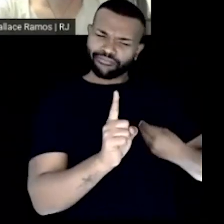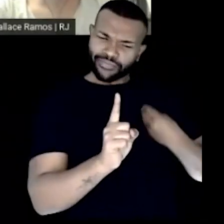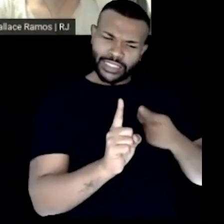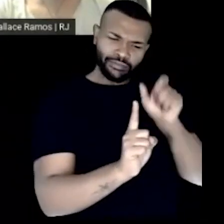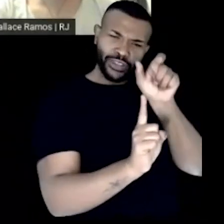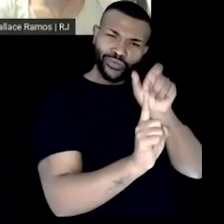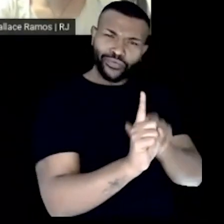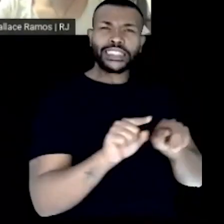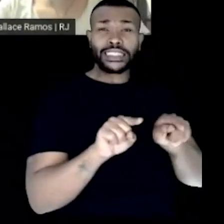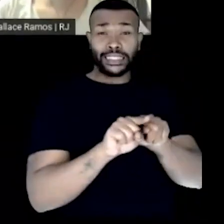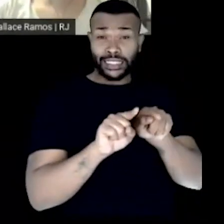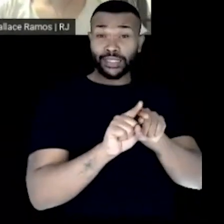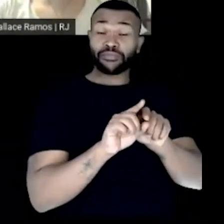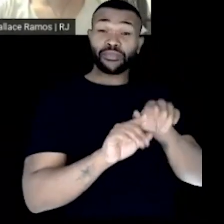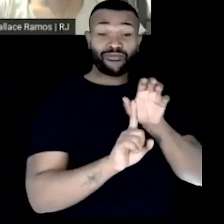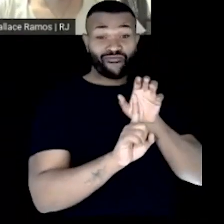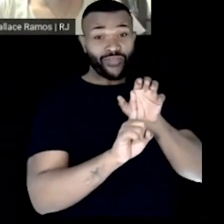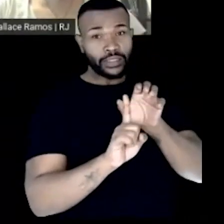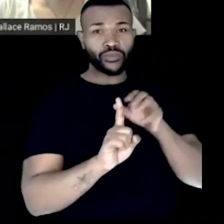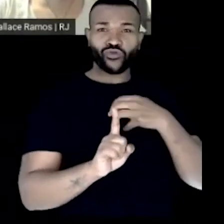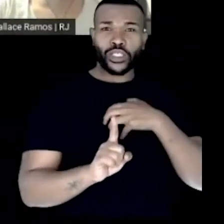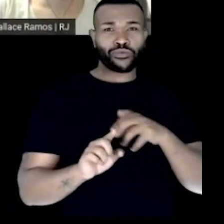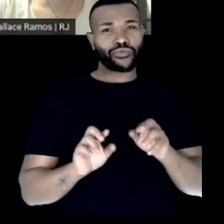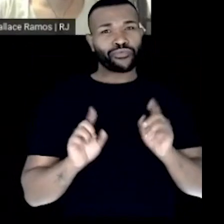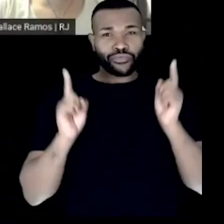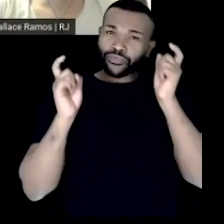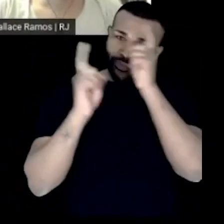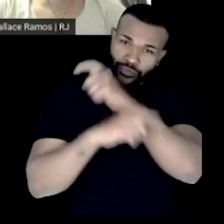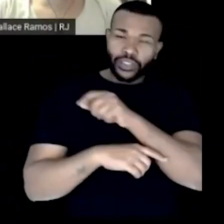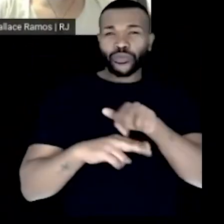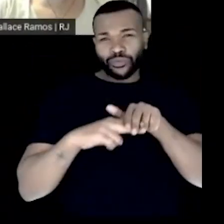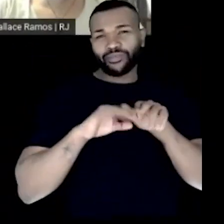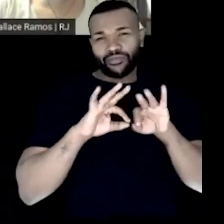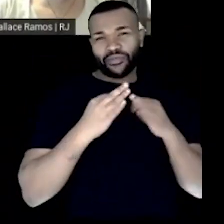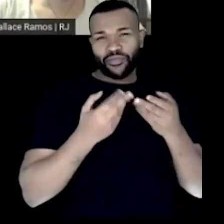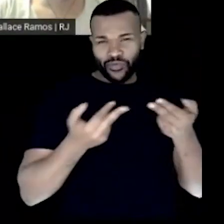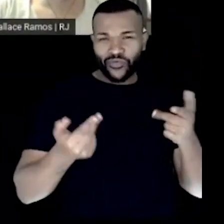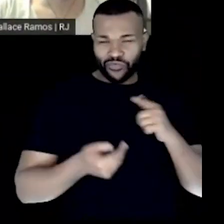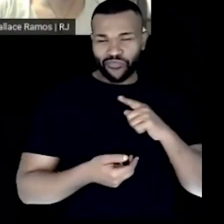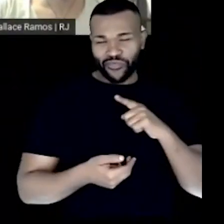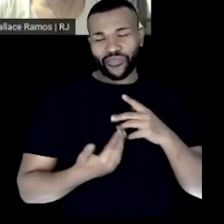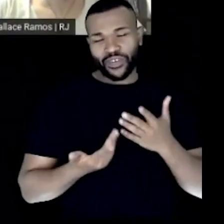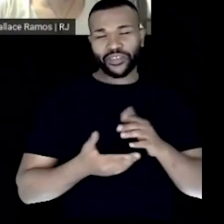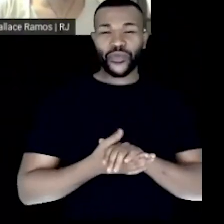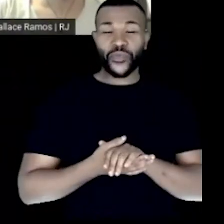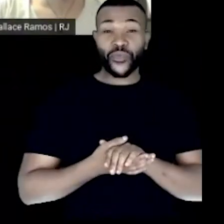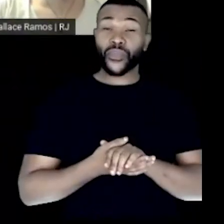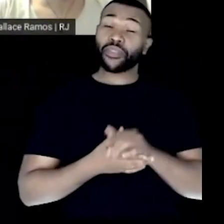afete toda a vida da pessoa e muitas vezes afeta a vida de uma maneira muito pragmática, enfim, de família e tudo mais,